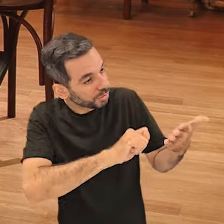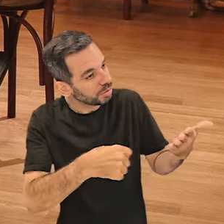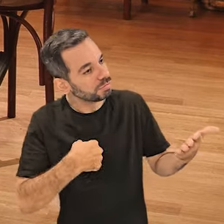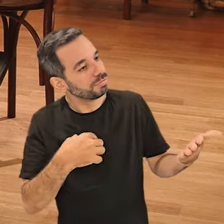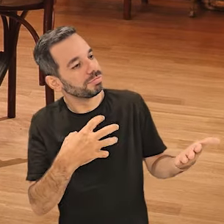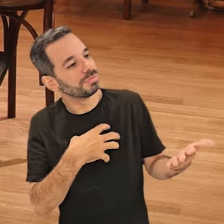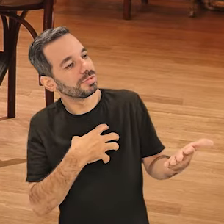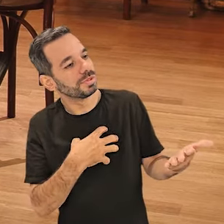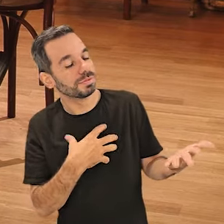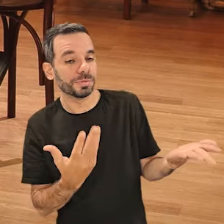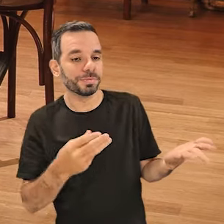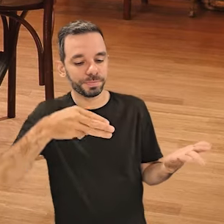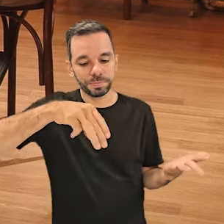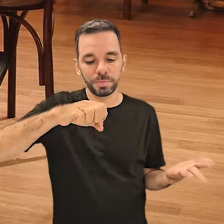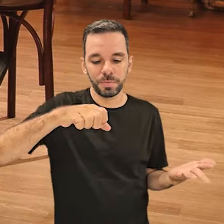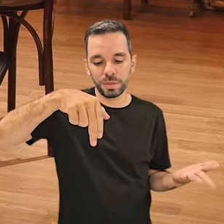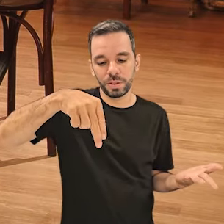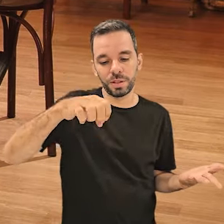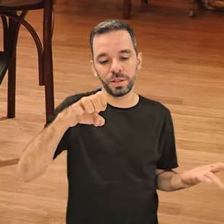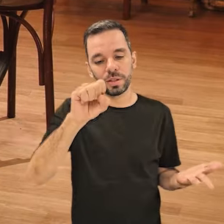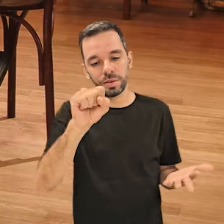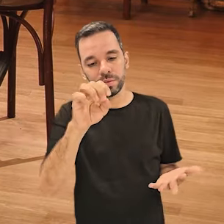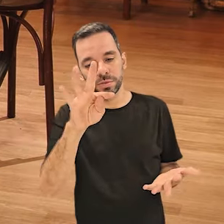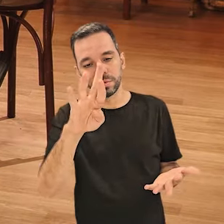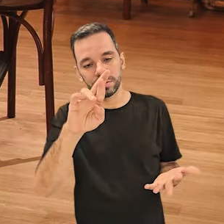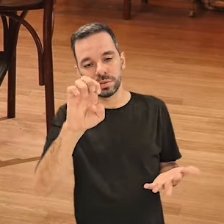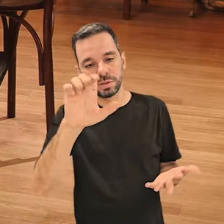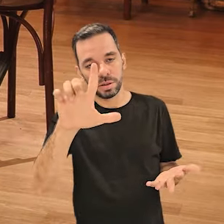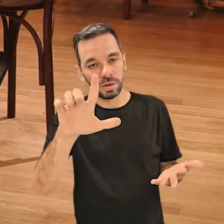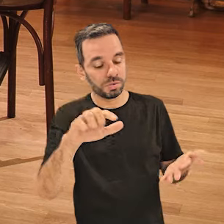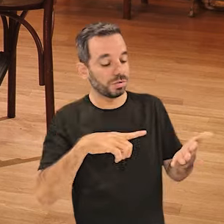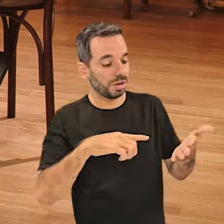sete poesias minhas reveladoras,